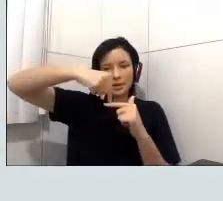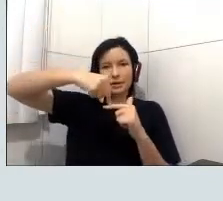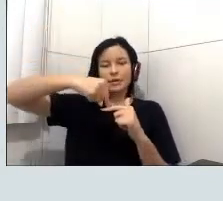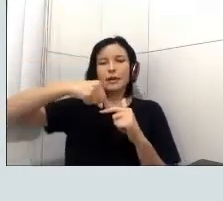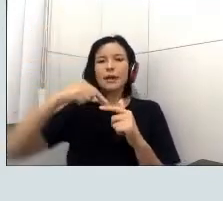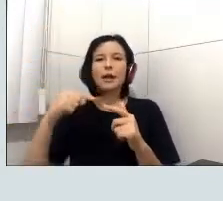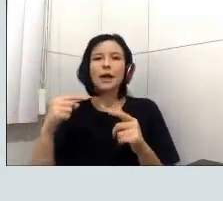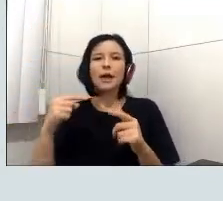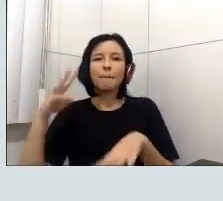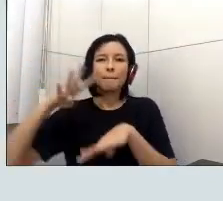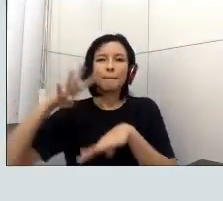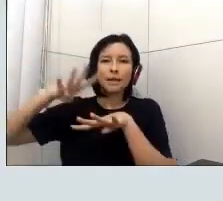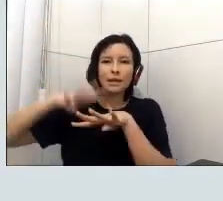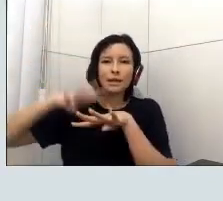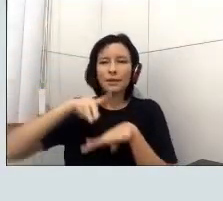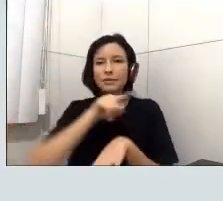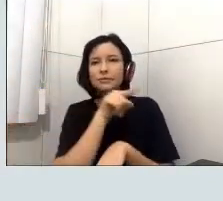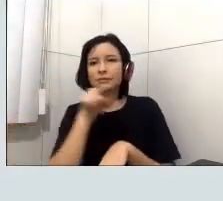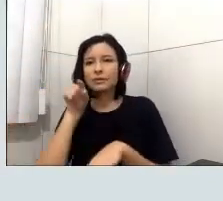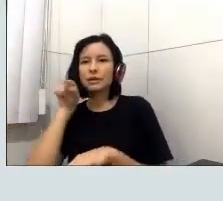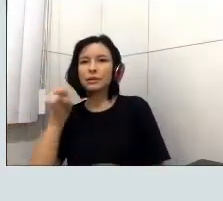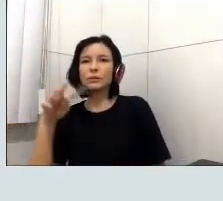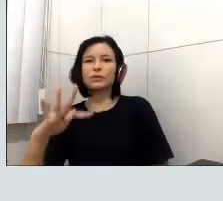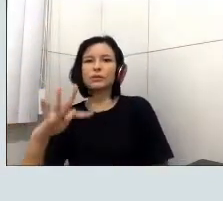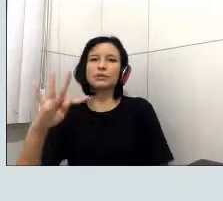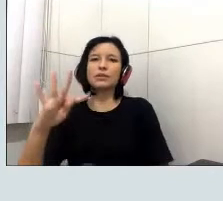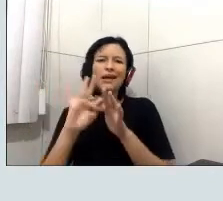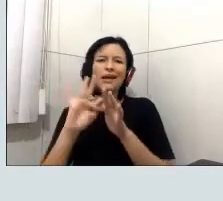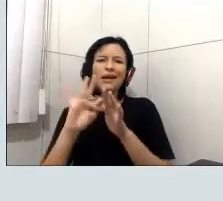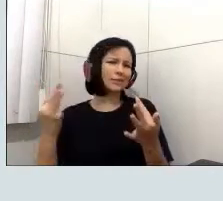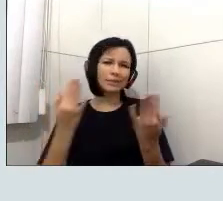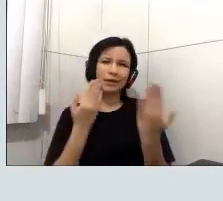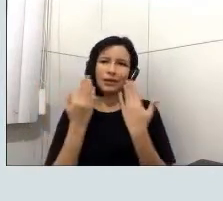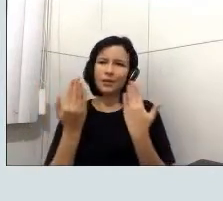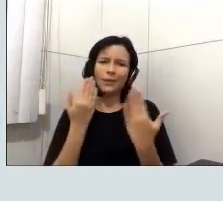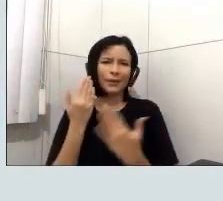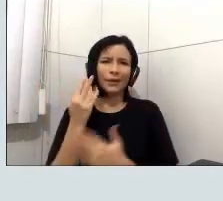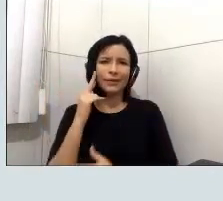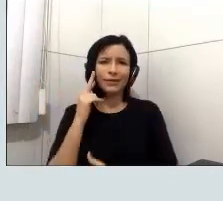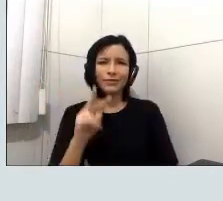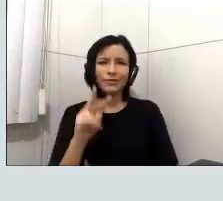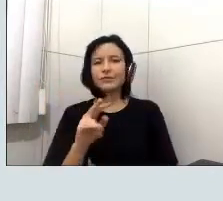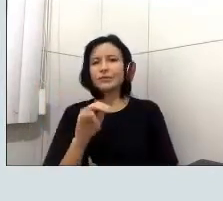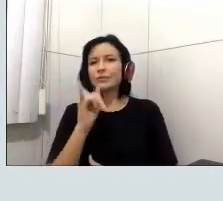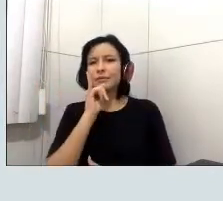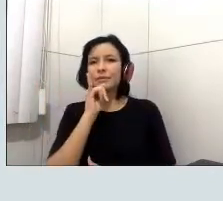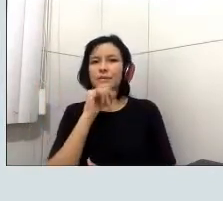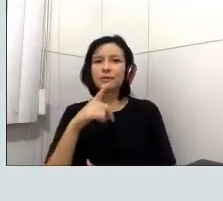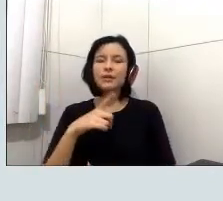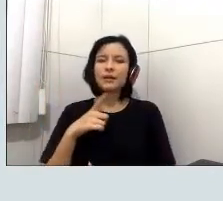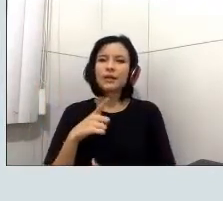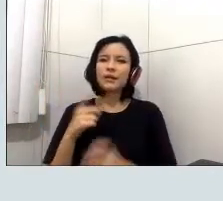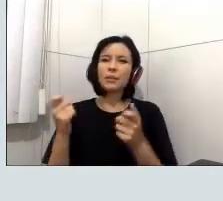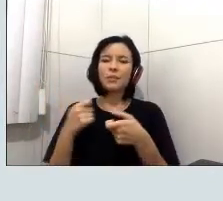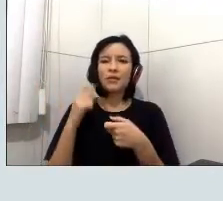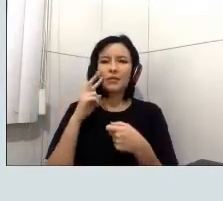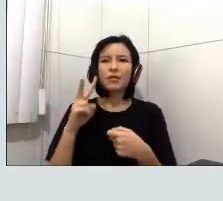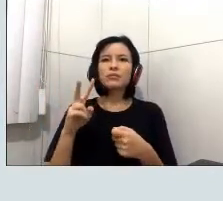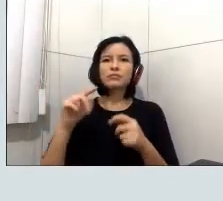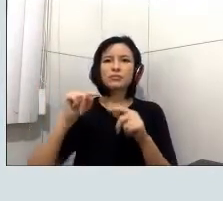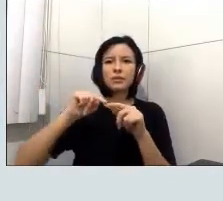matemática de simplificar, para não escrever sempre as coisas tão grandes, sabe? Perpendicular, a